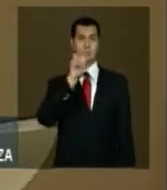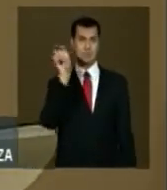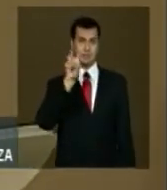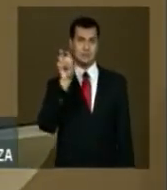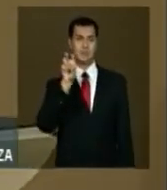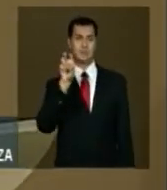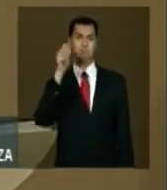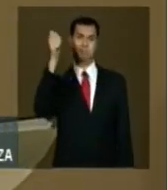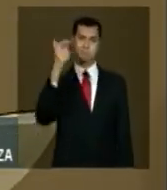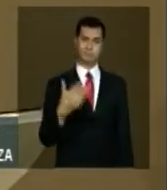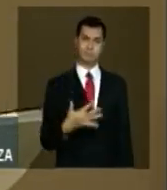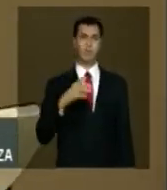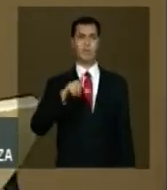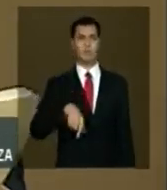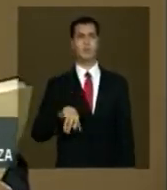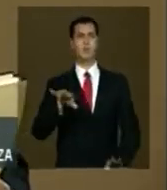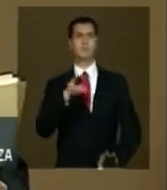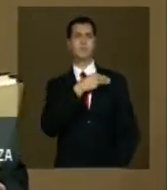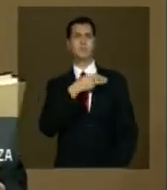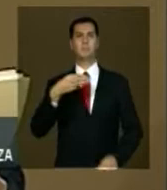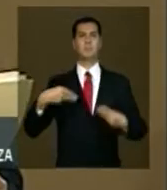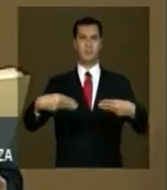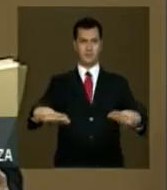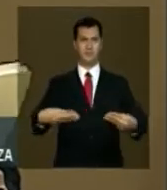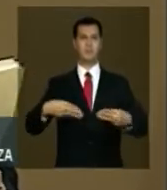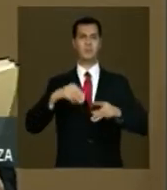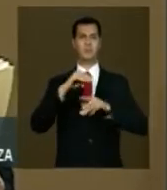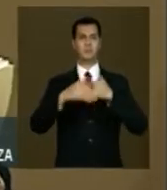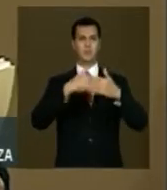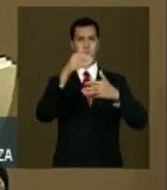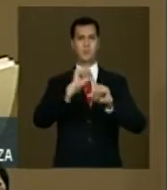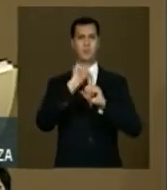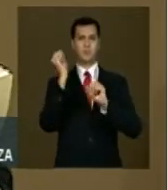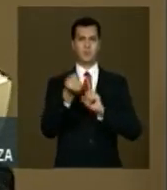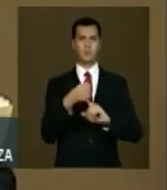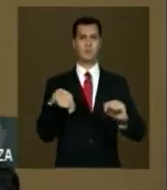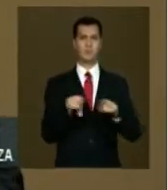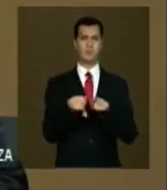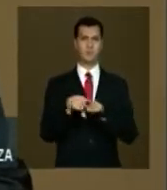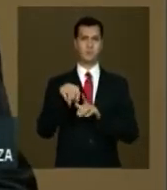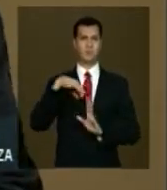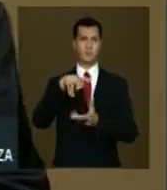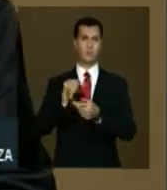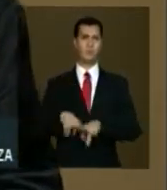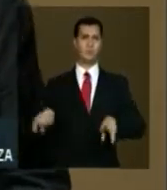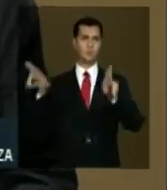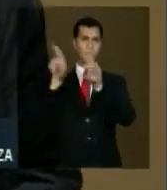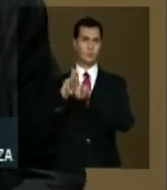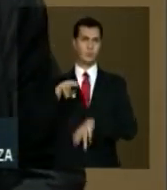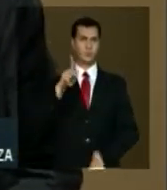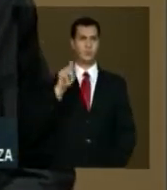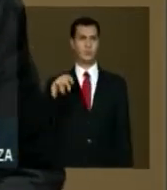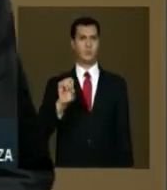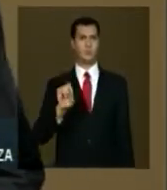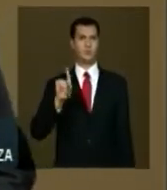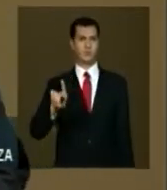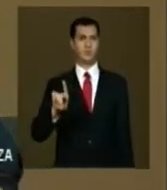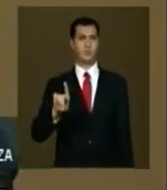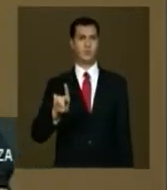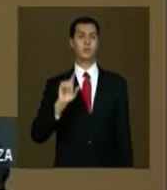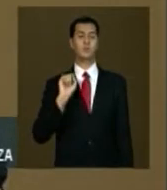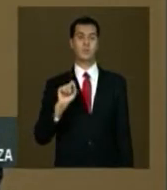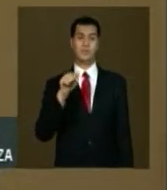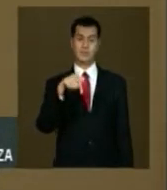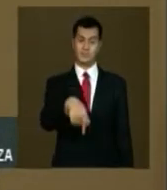Social e o programa das Nações Unidas para o desenvolvimento essa ocasião se reveste de